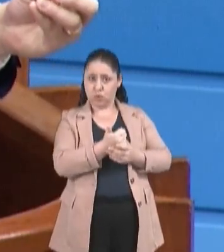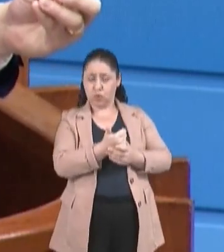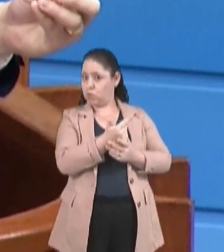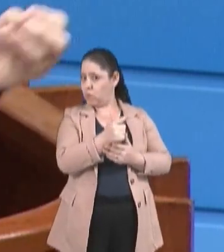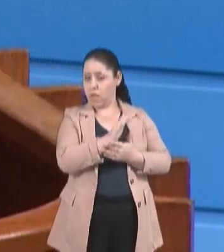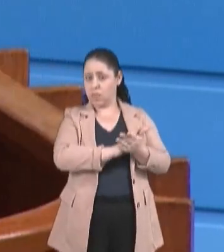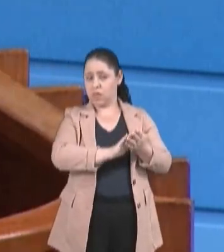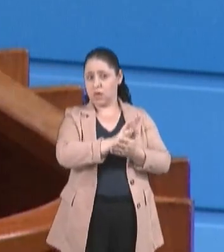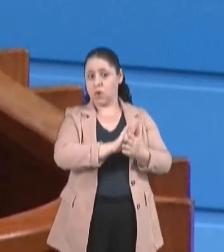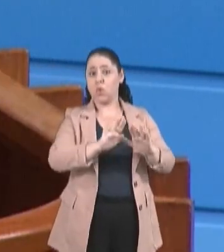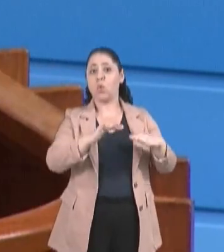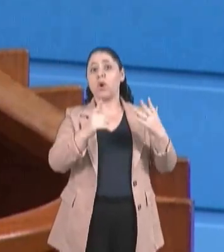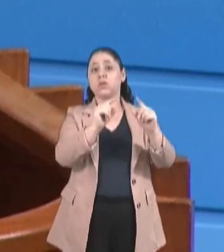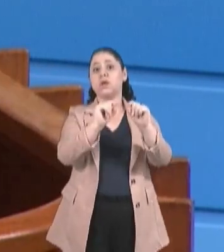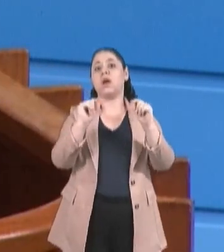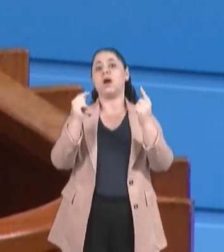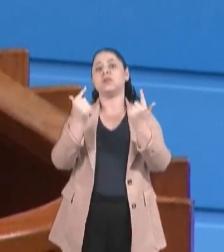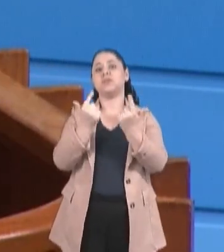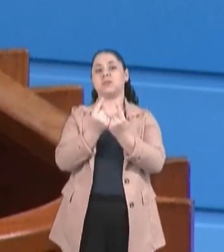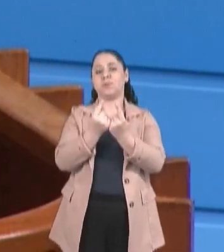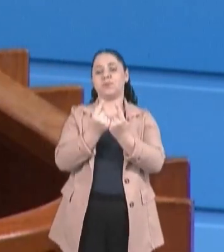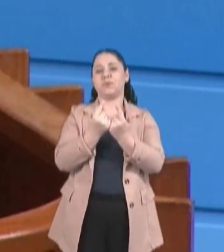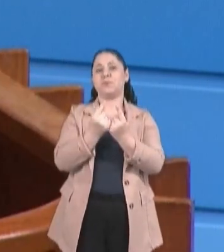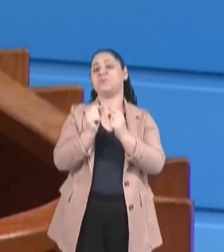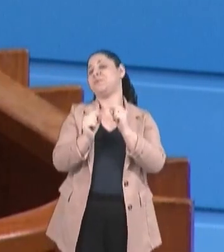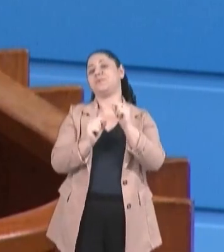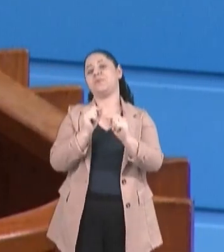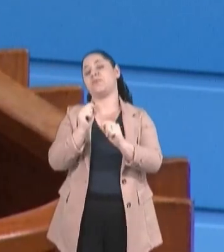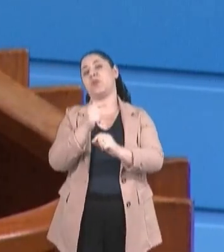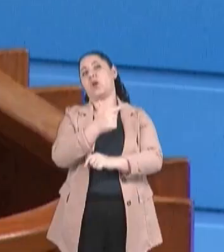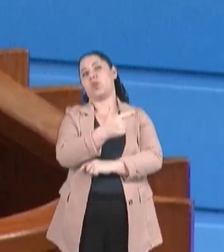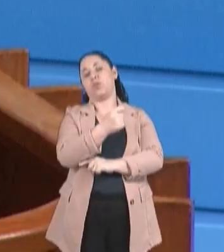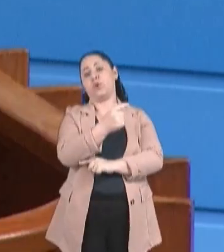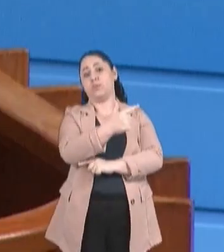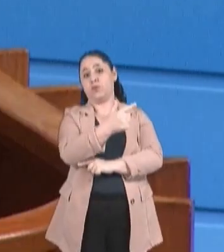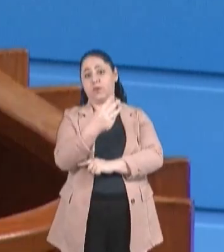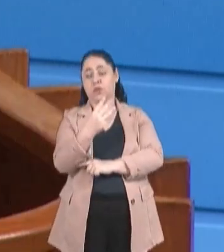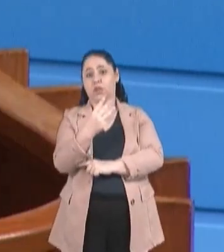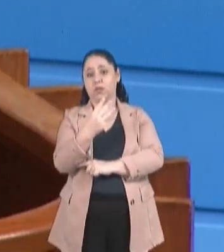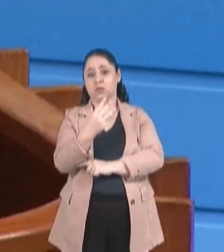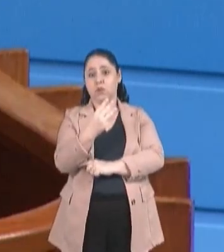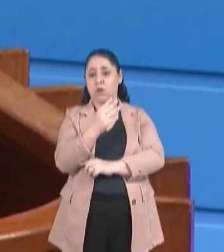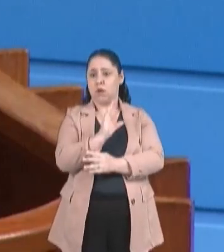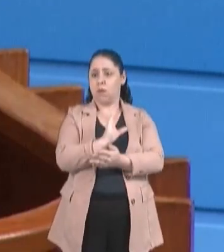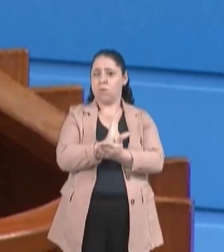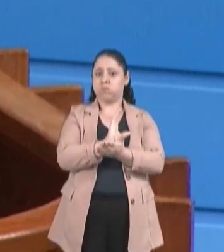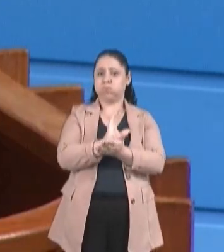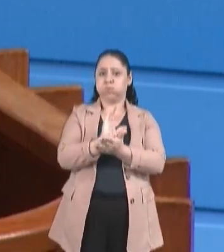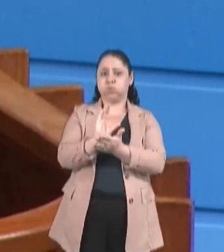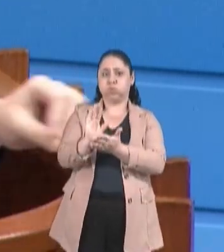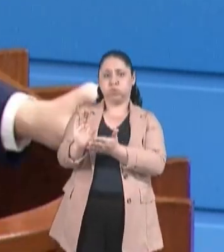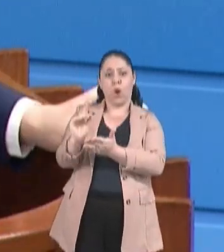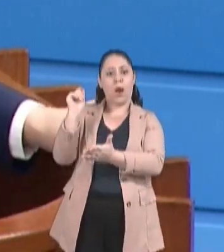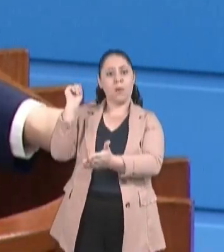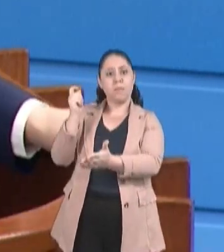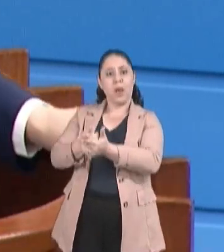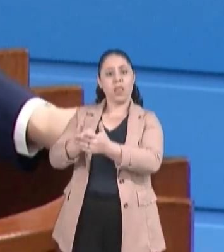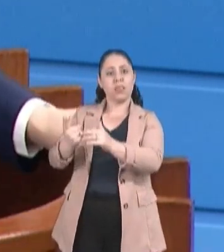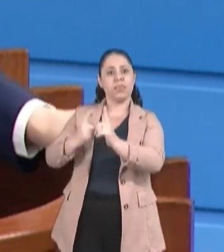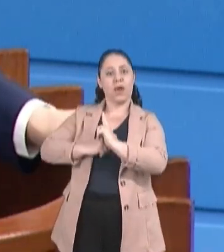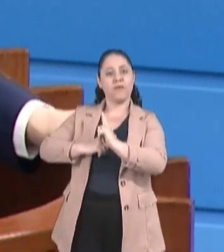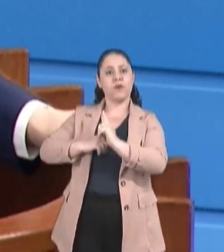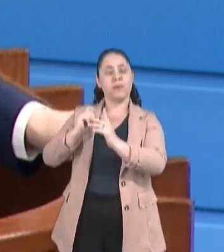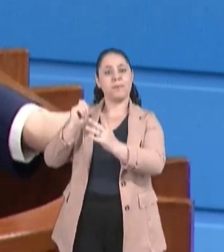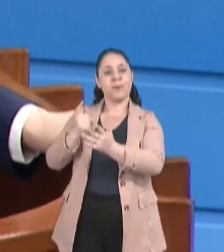2021, quando a Assembleia Legislativa em 2023 deu recursos para compensar déficit